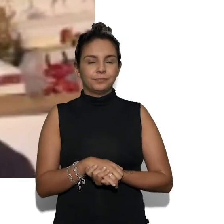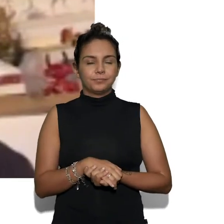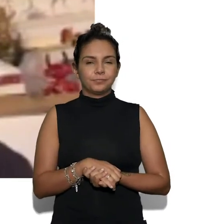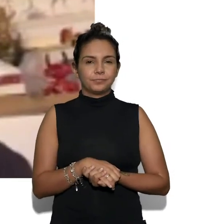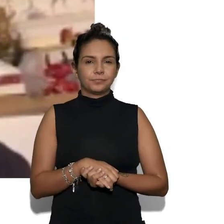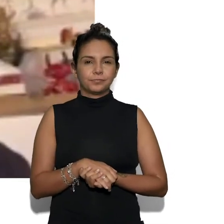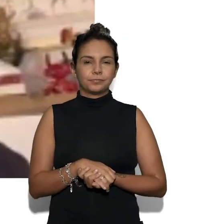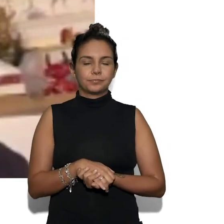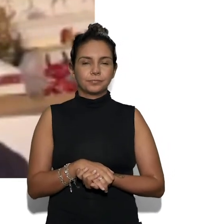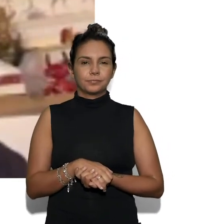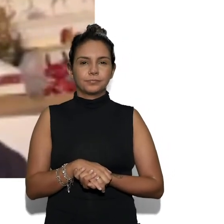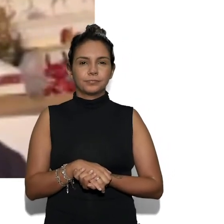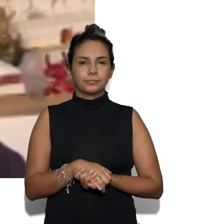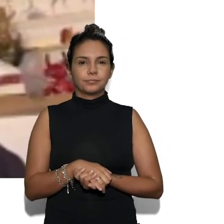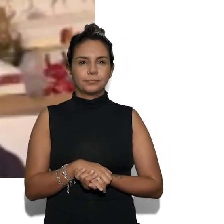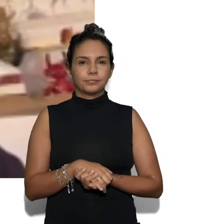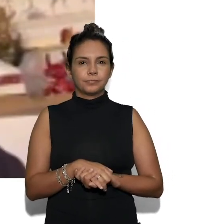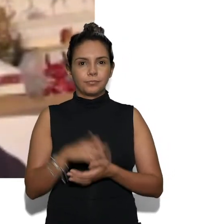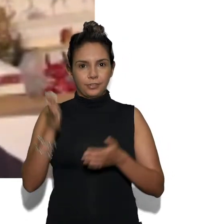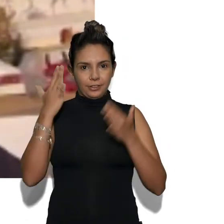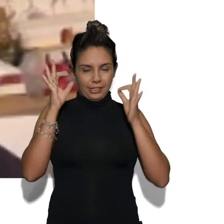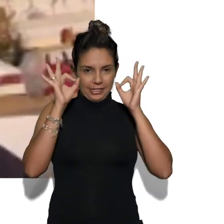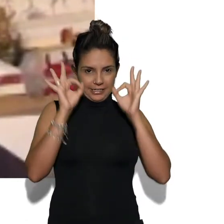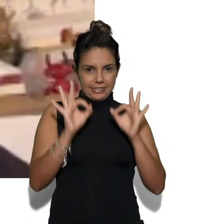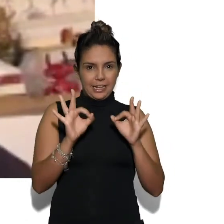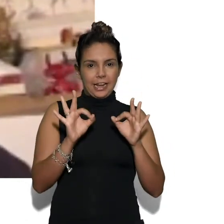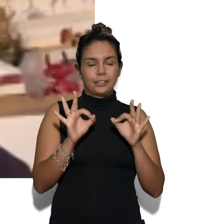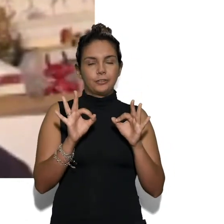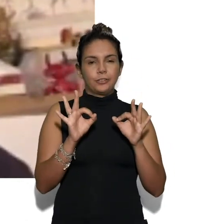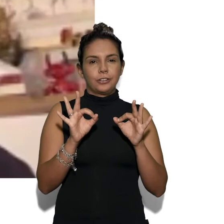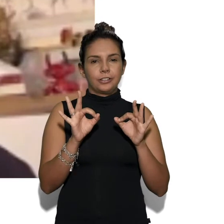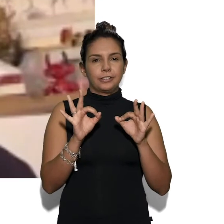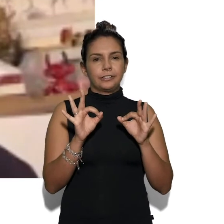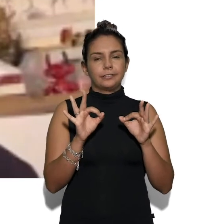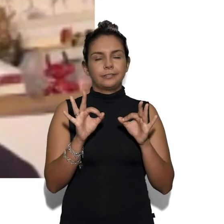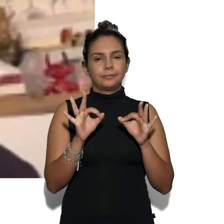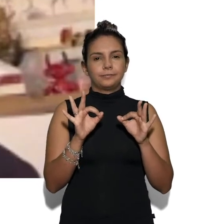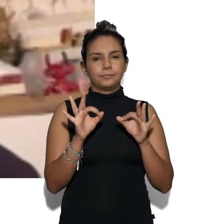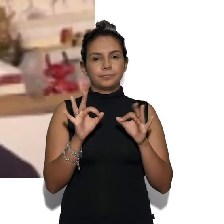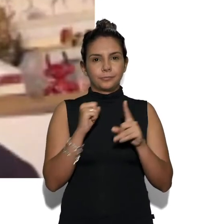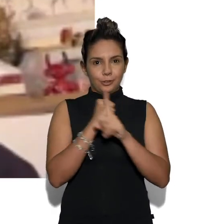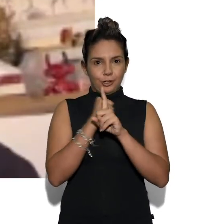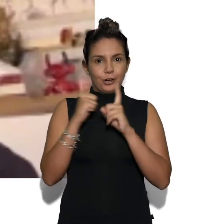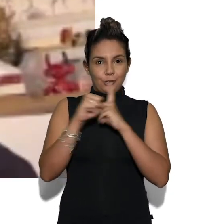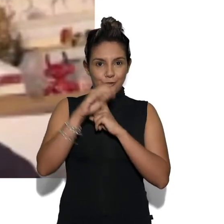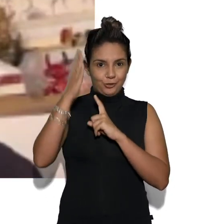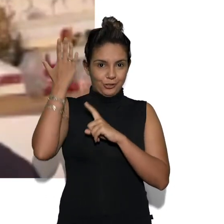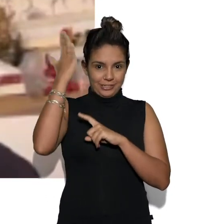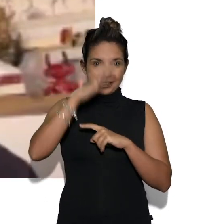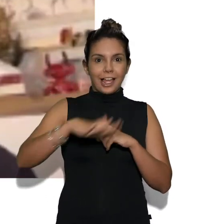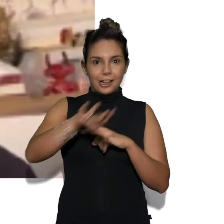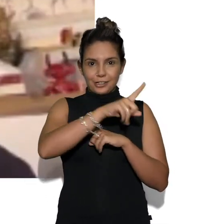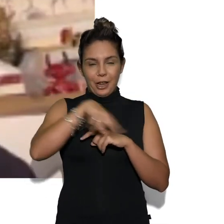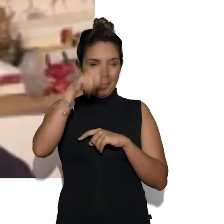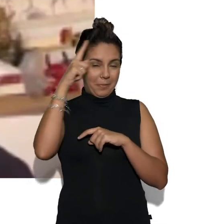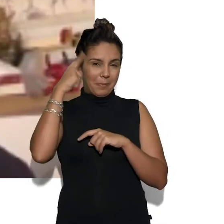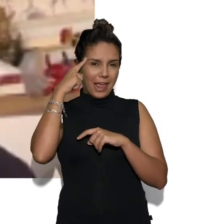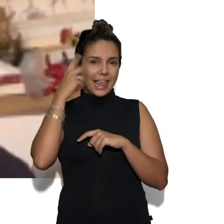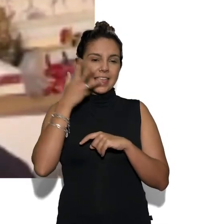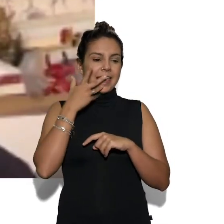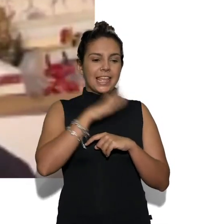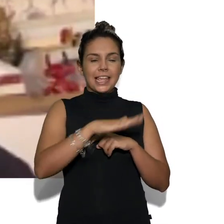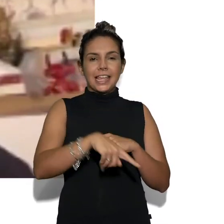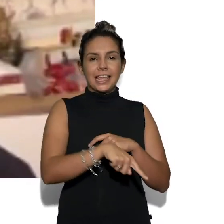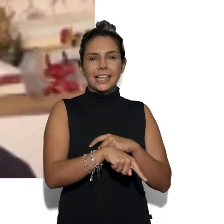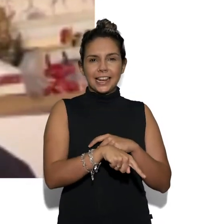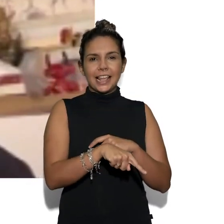impressão, desta convicção que havia na sociedade, de que as crianças eram um pouco mais